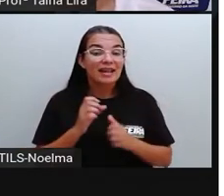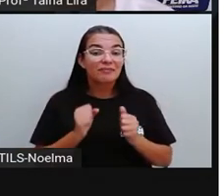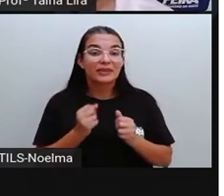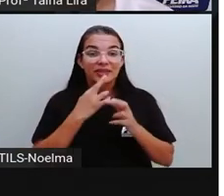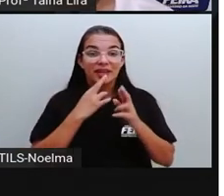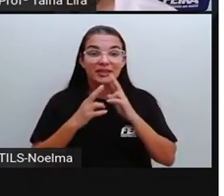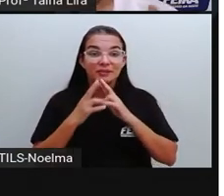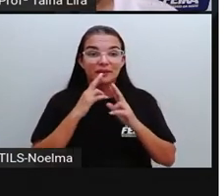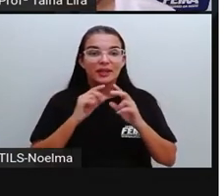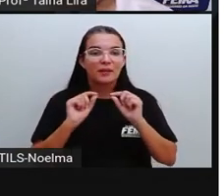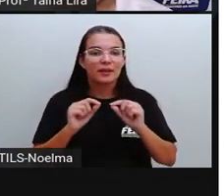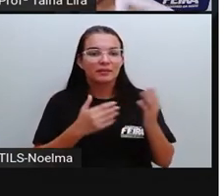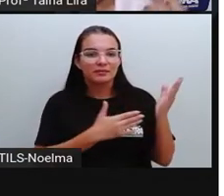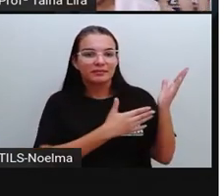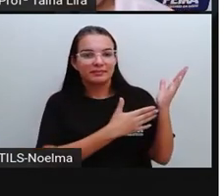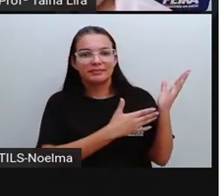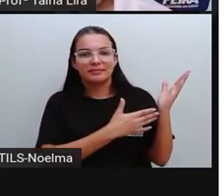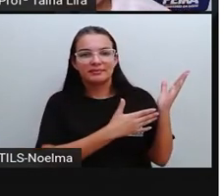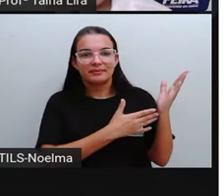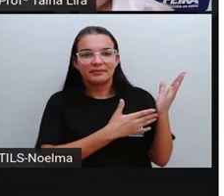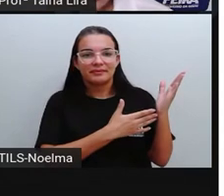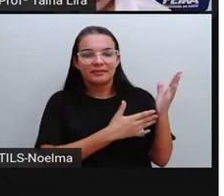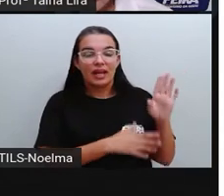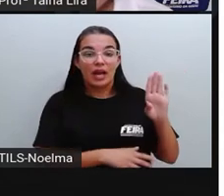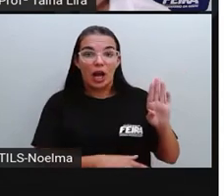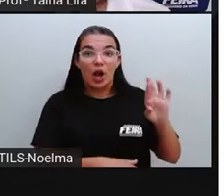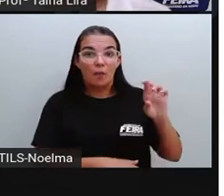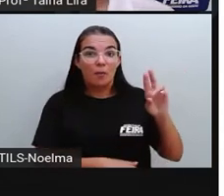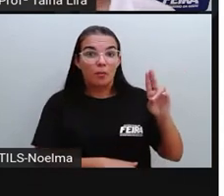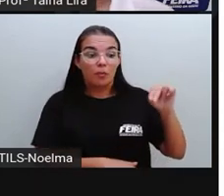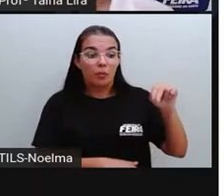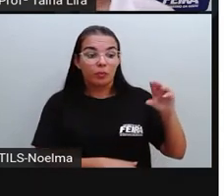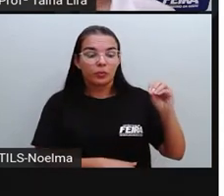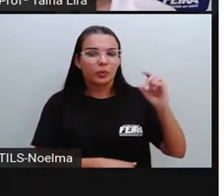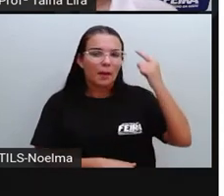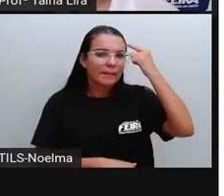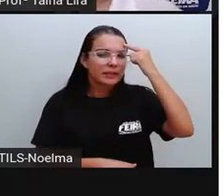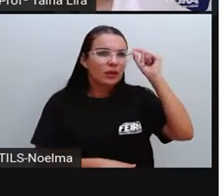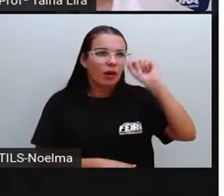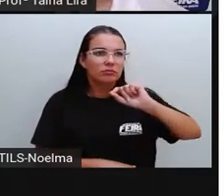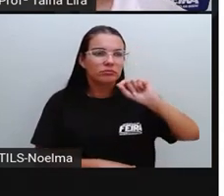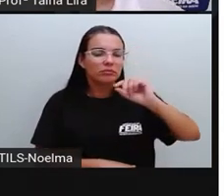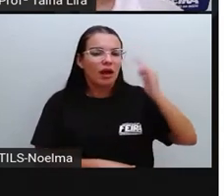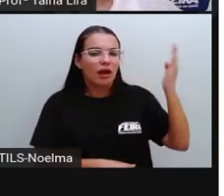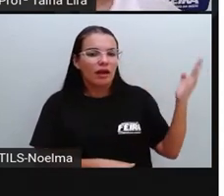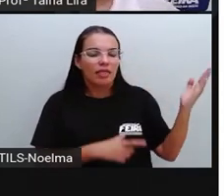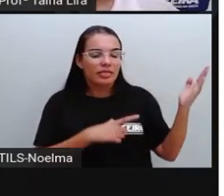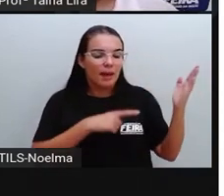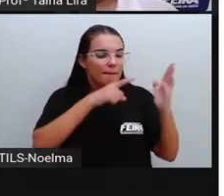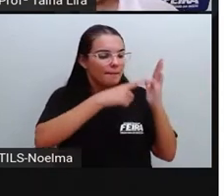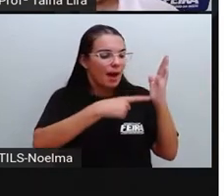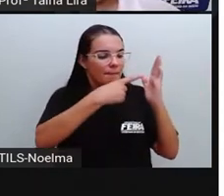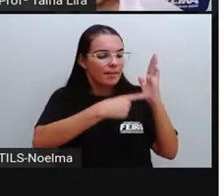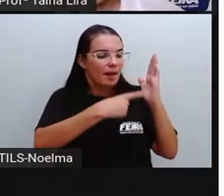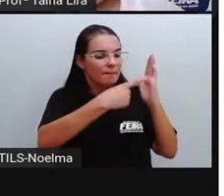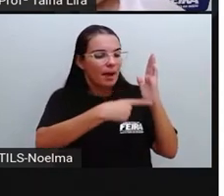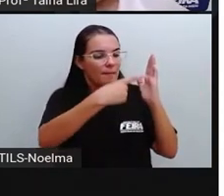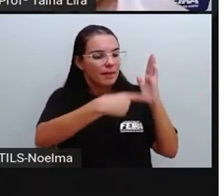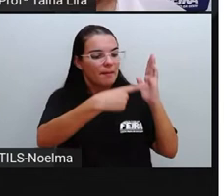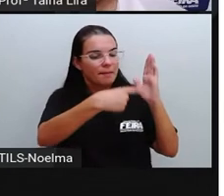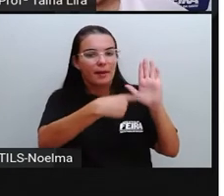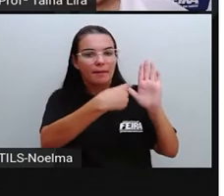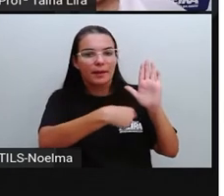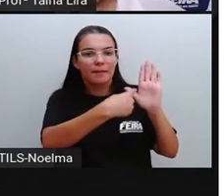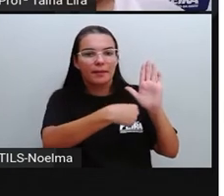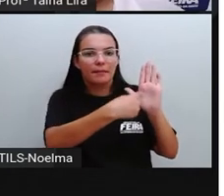essa atividade? Vamos ver aqui como foi que os alunos pensaram. Então, Bruno, ele fez aqui as anotações,